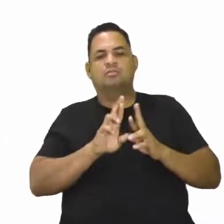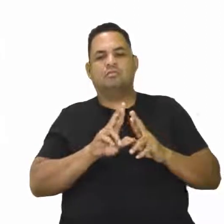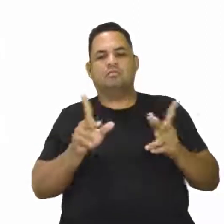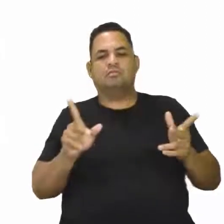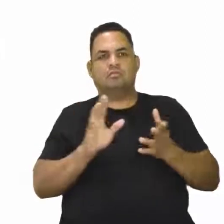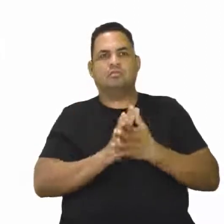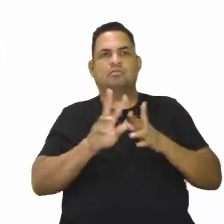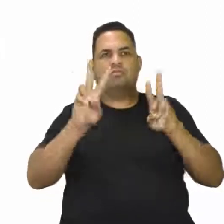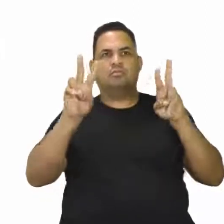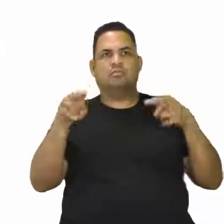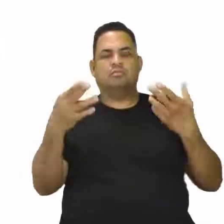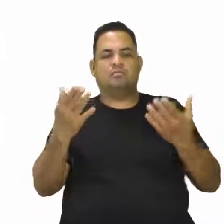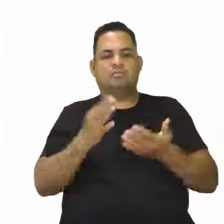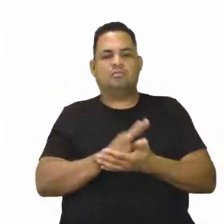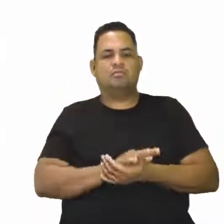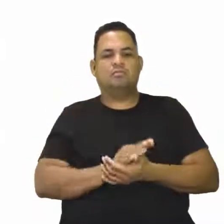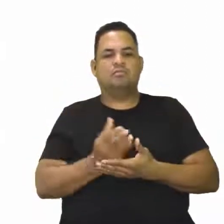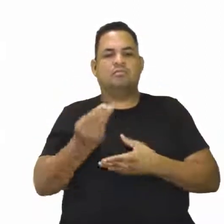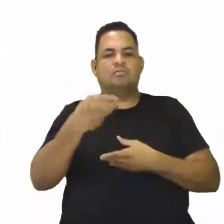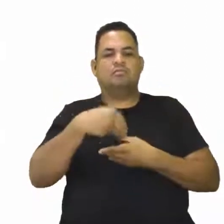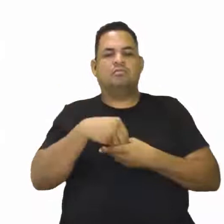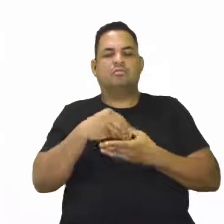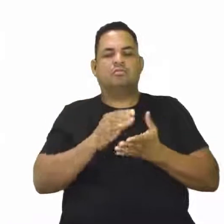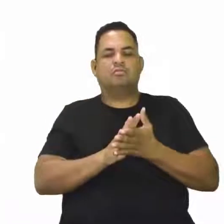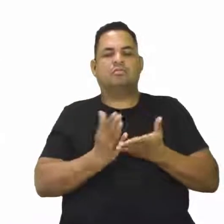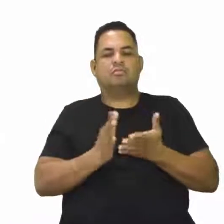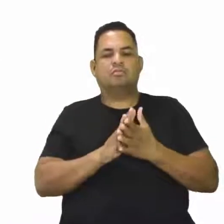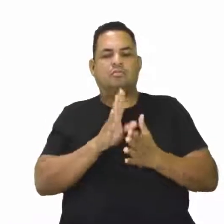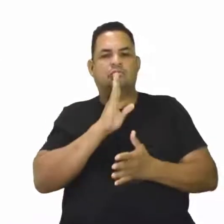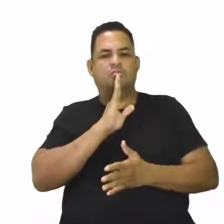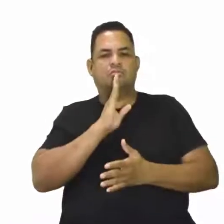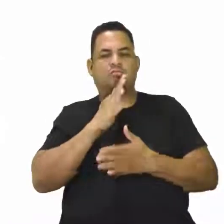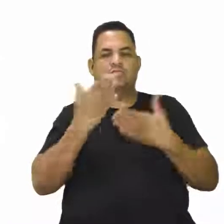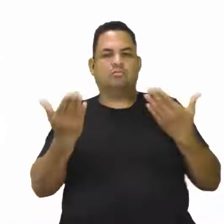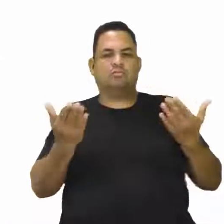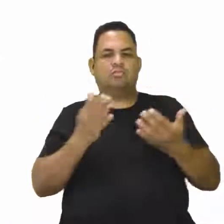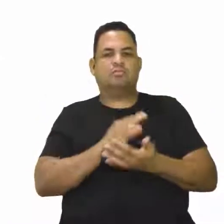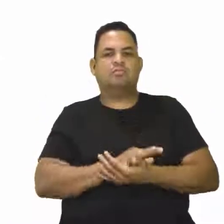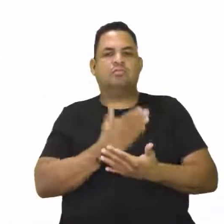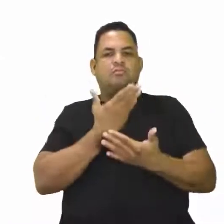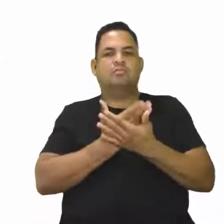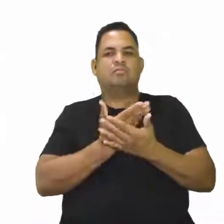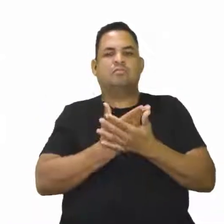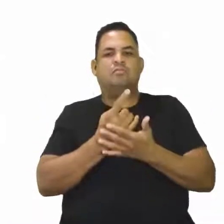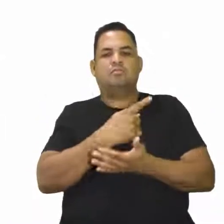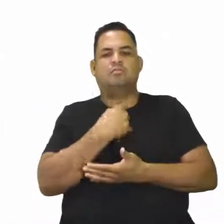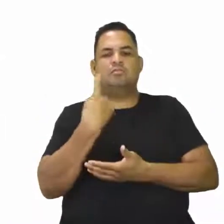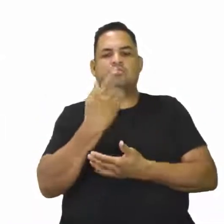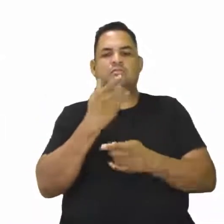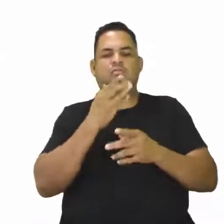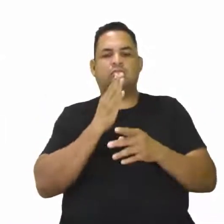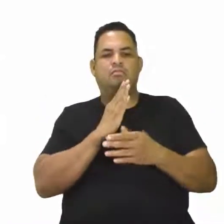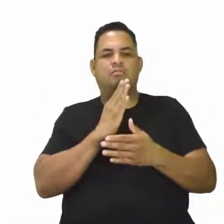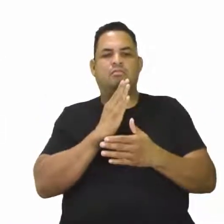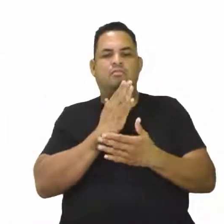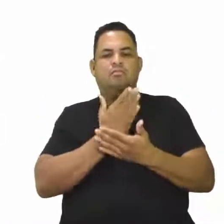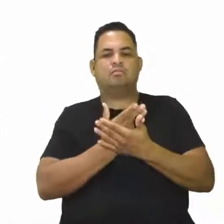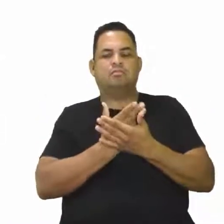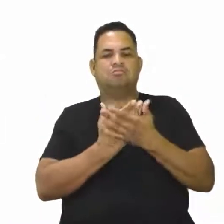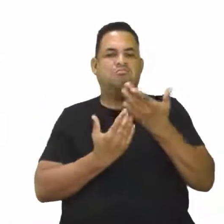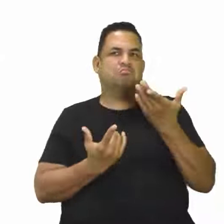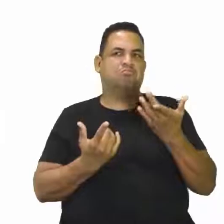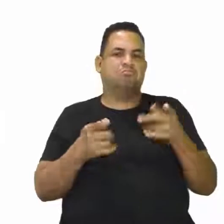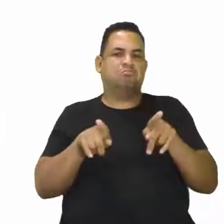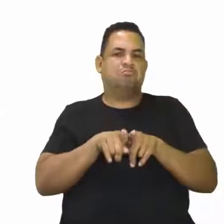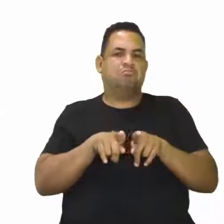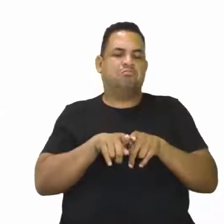diferentes assuntos que fazem parte de determinado conhecimento. Na aula de hoje, nós também estudamos algumas